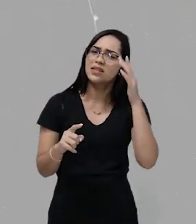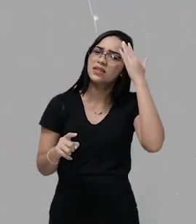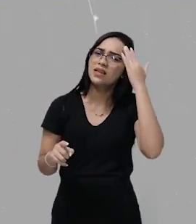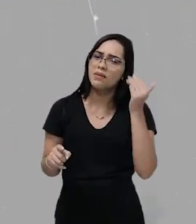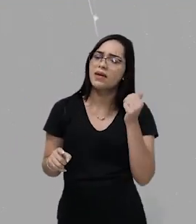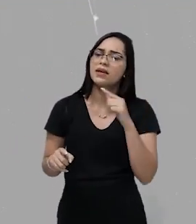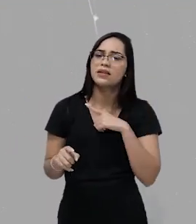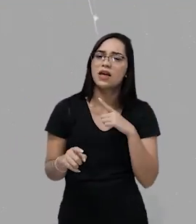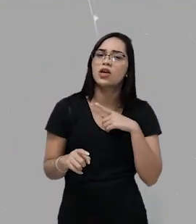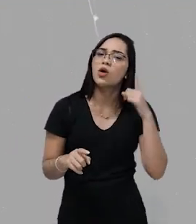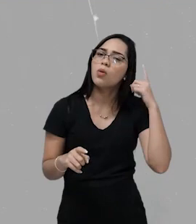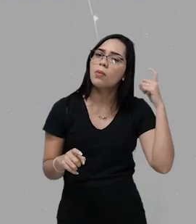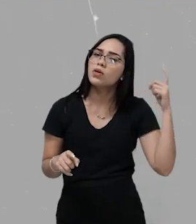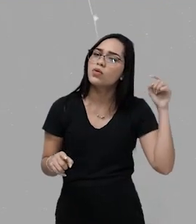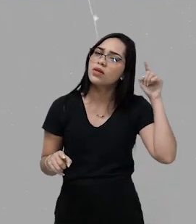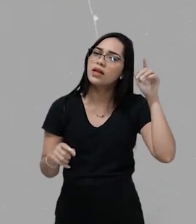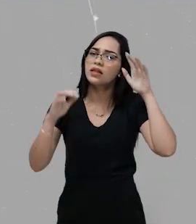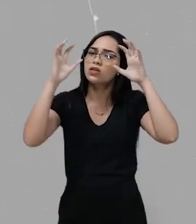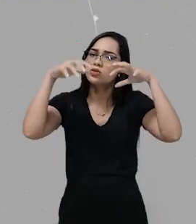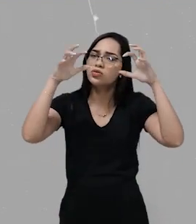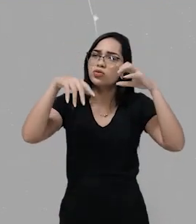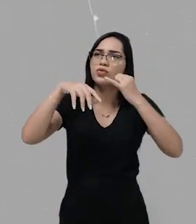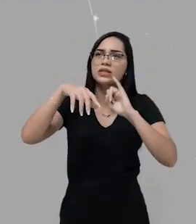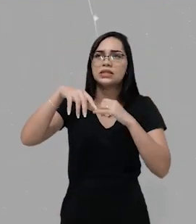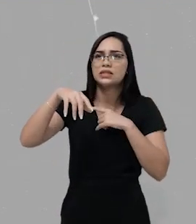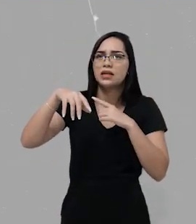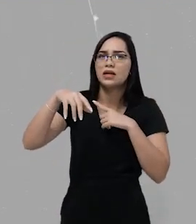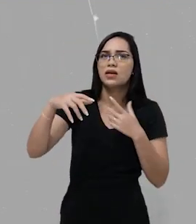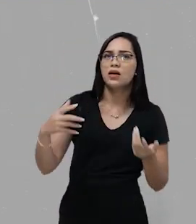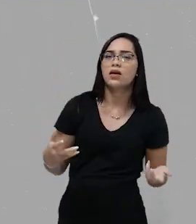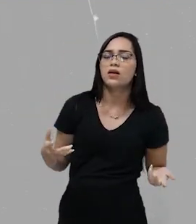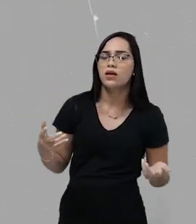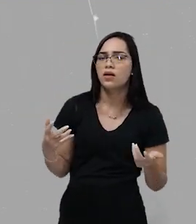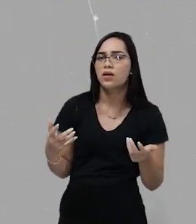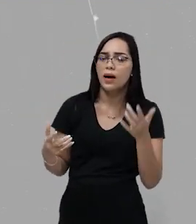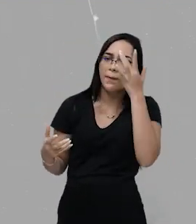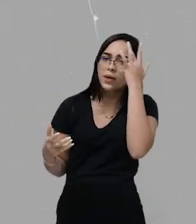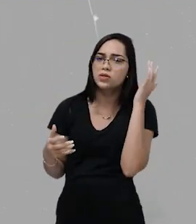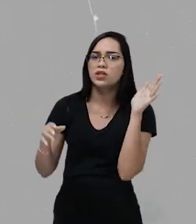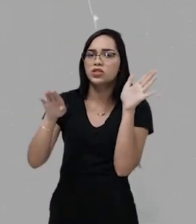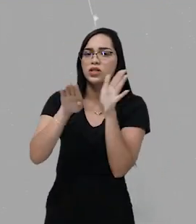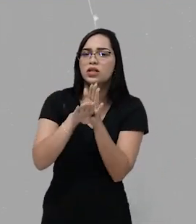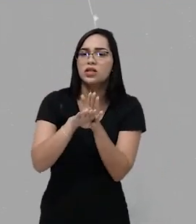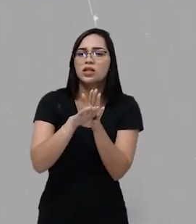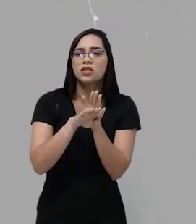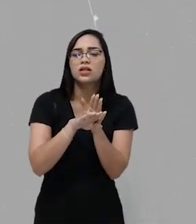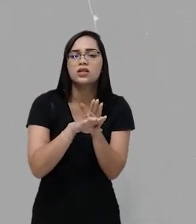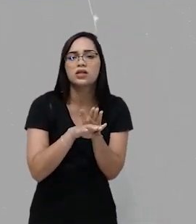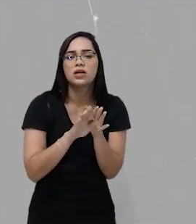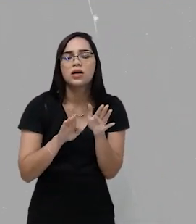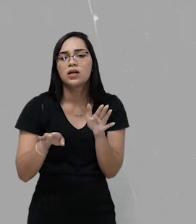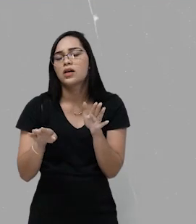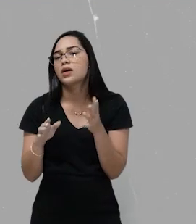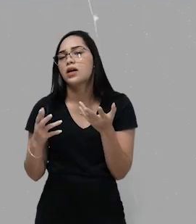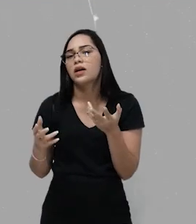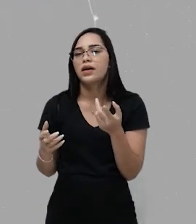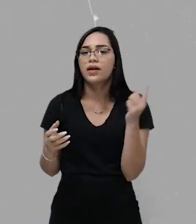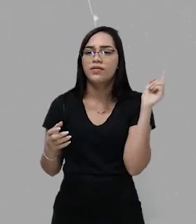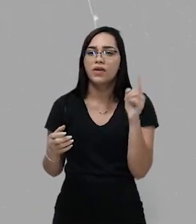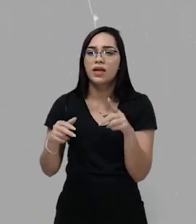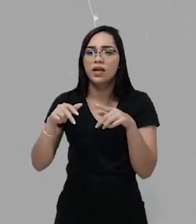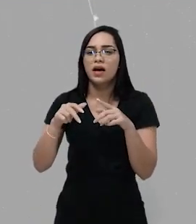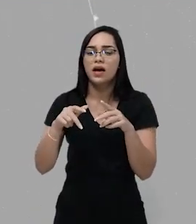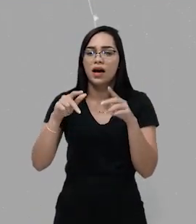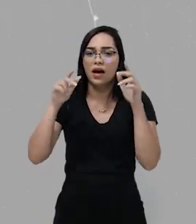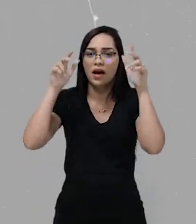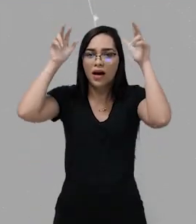saber que tem o barulho lá da chuva. Se tem a pessoa está chegando, fulano está chegando, ele vem a